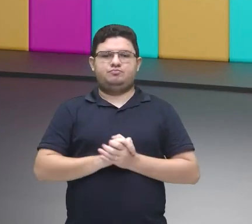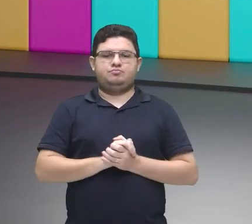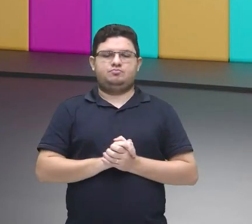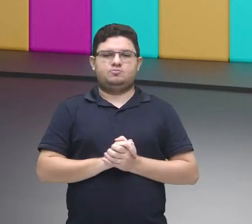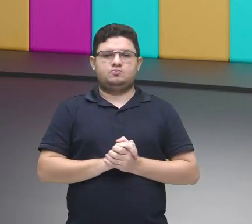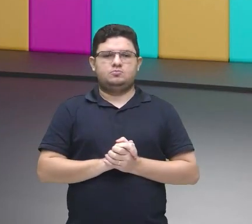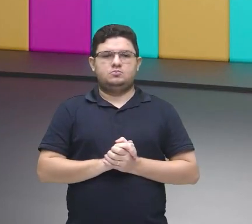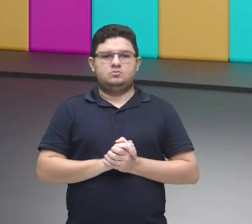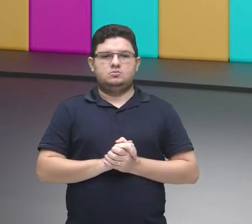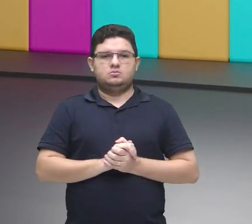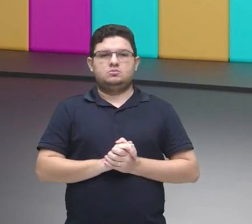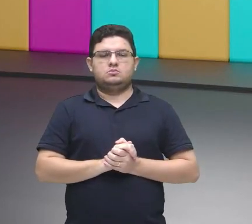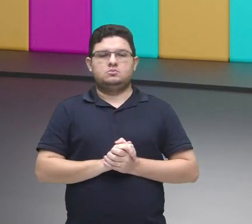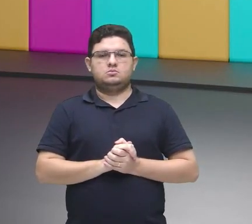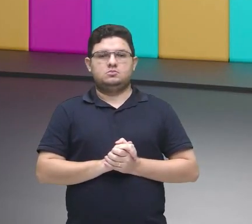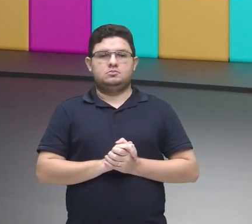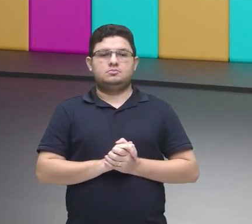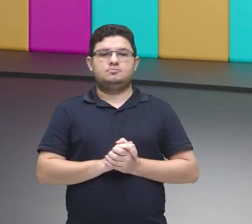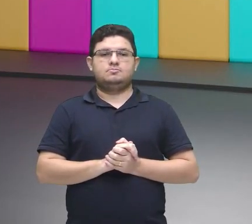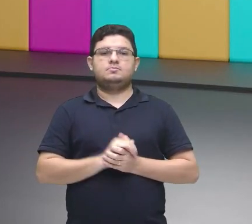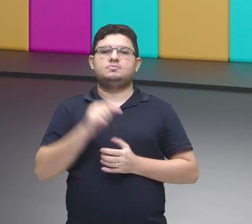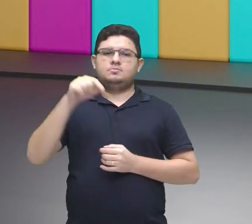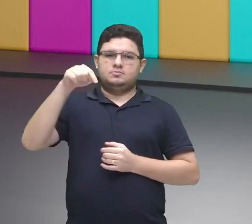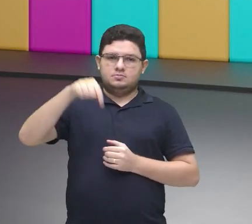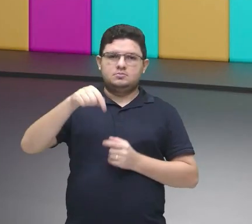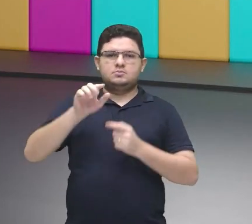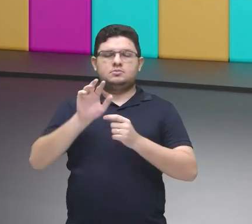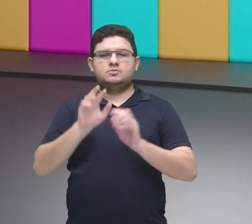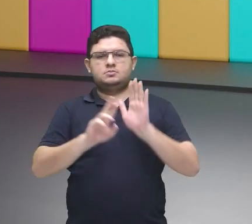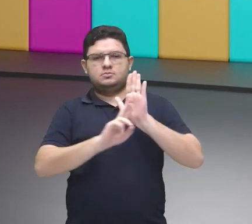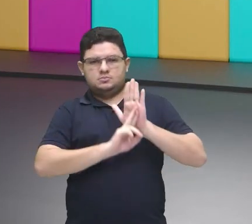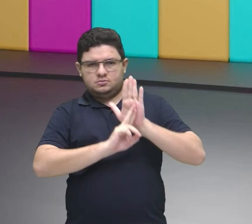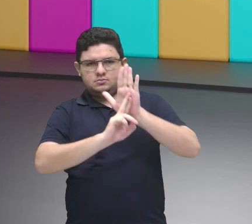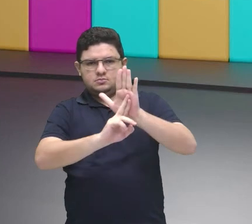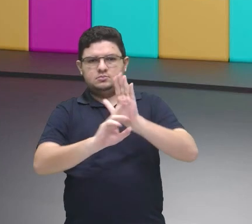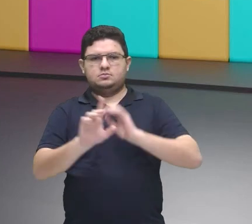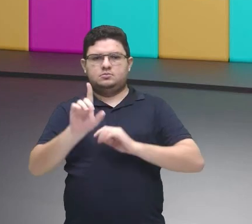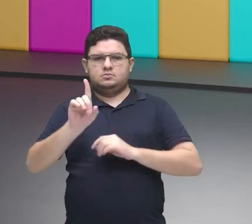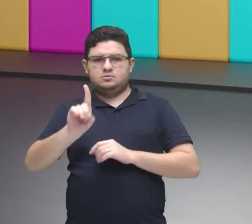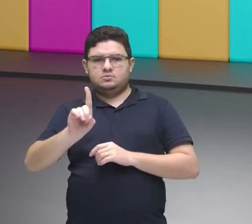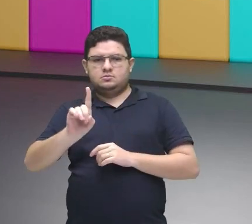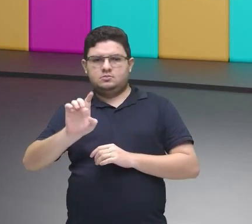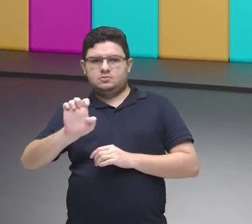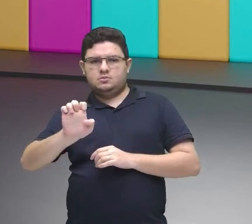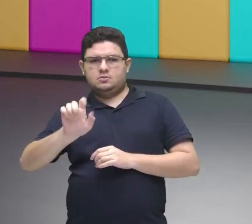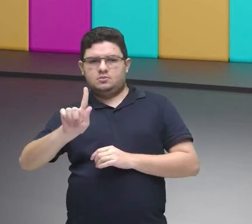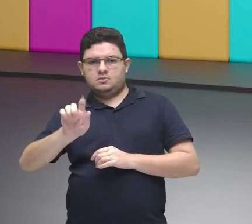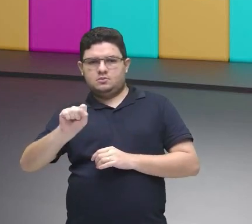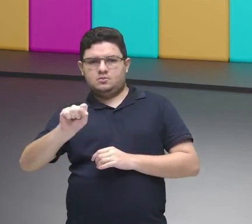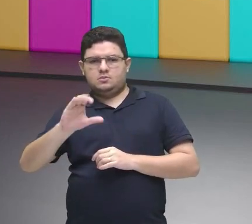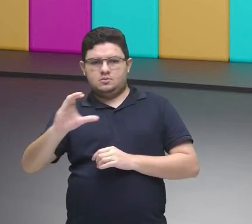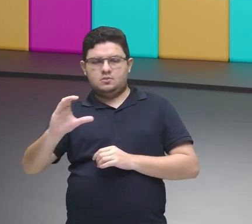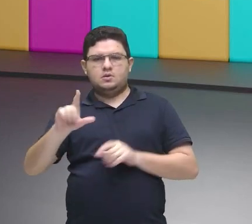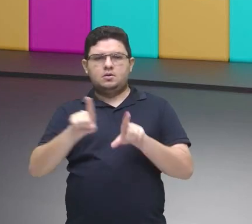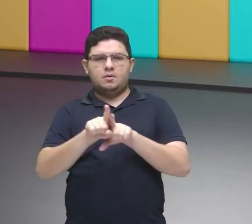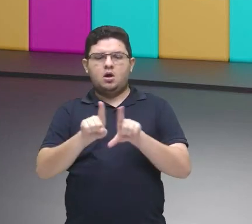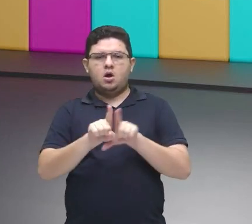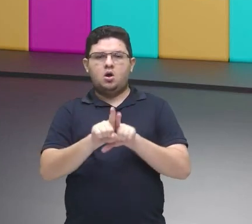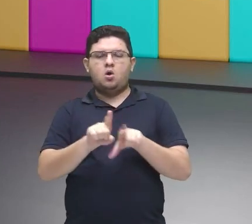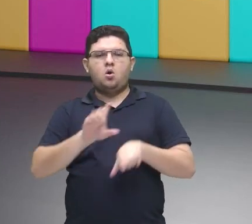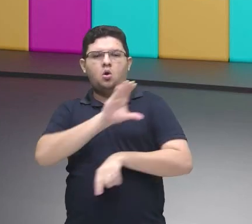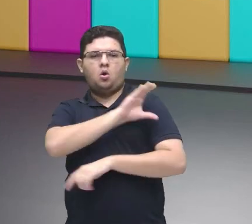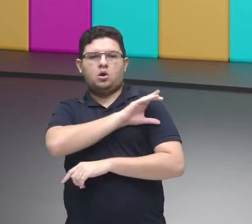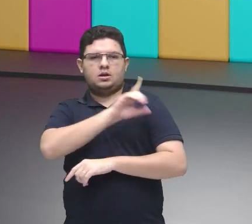Então, em nome do Departamento de Gestão Escolar e da Coordenação de Atenção à Saúde Psicossocial, nós queremos agradecer